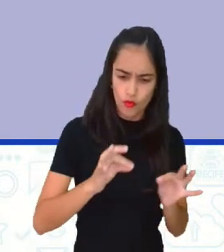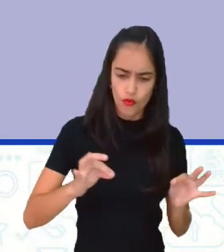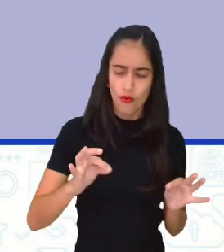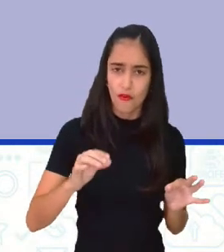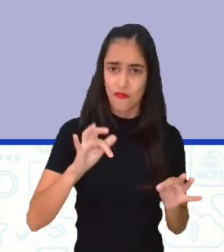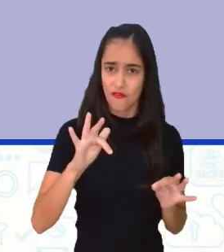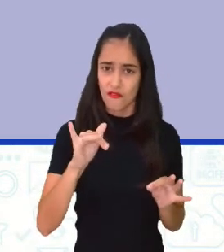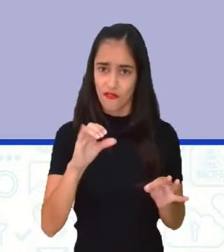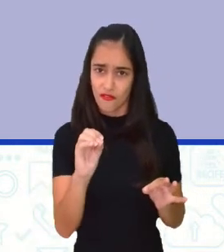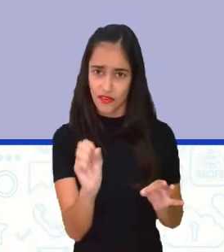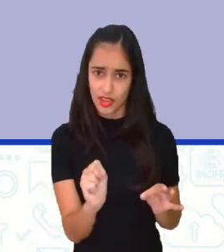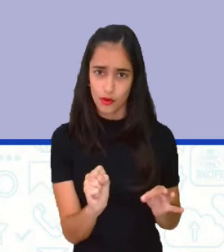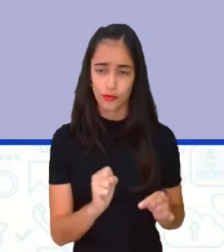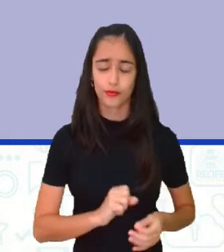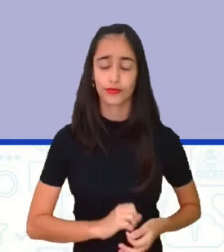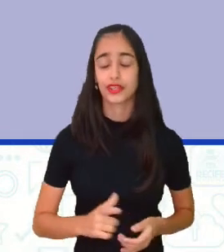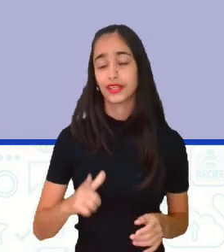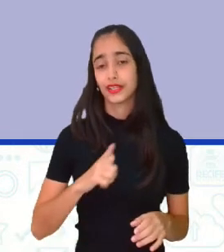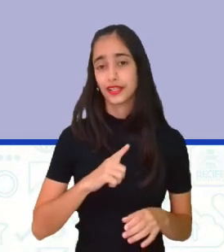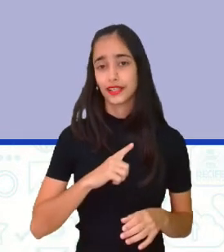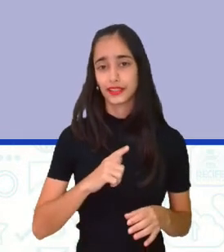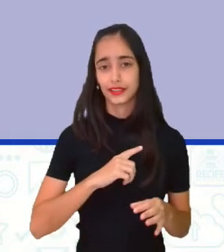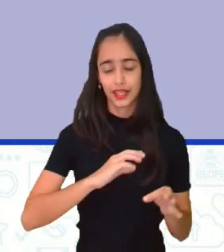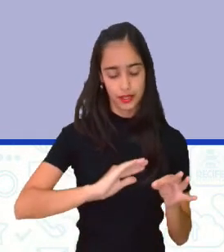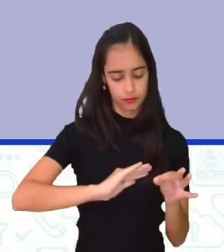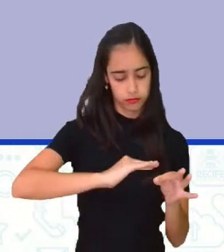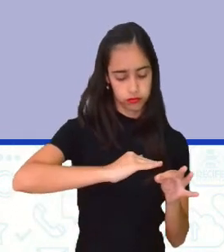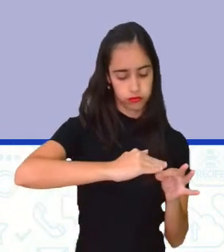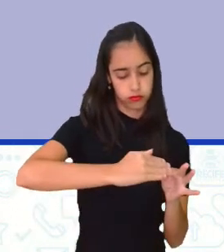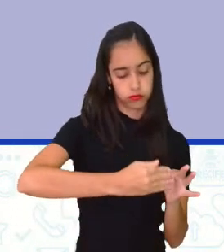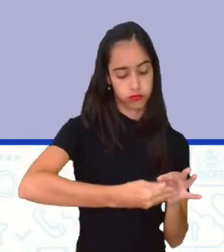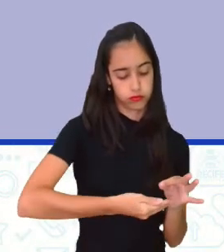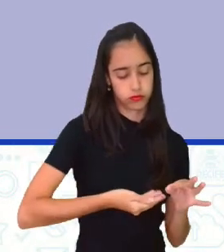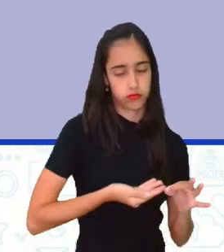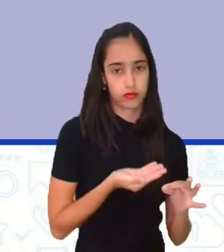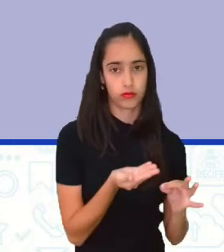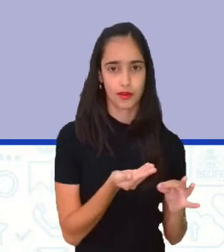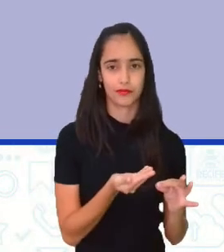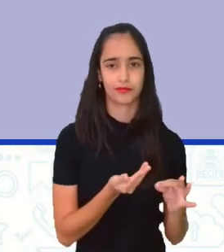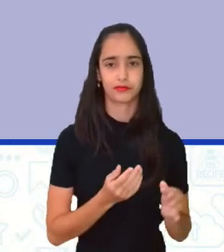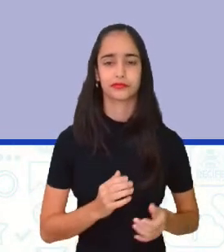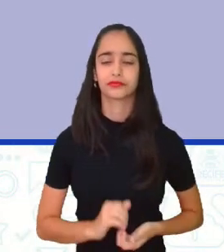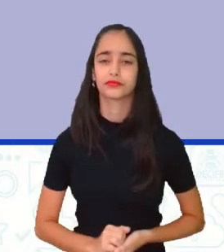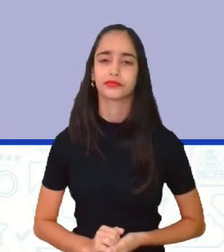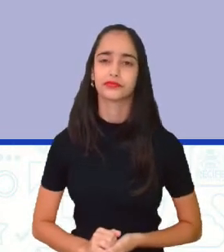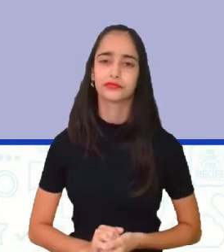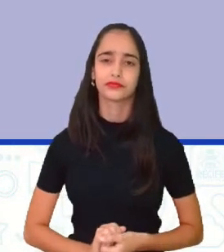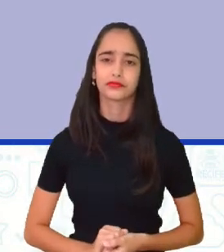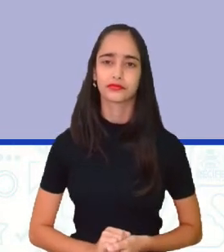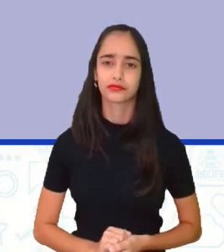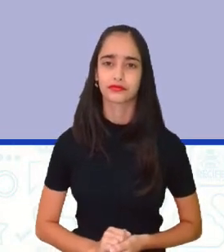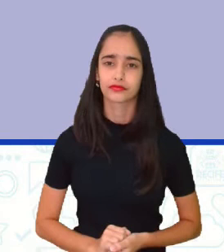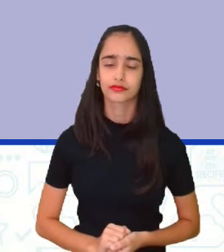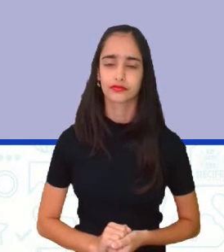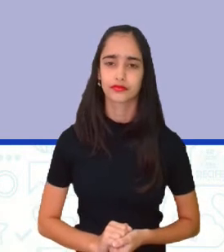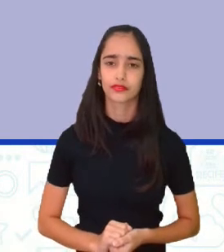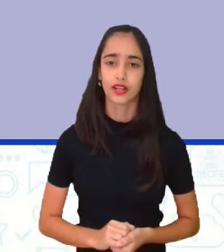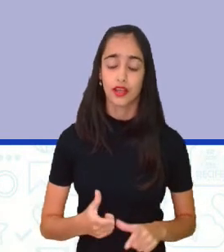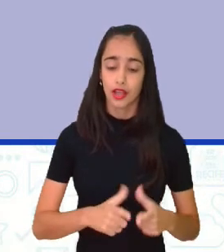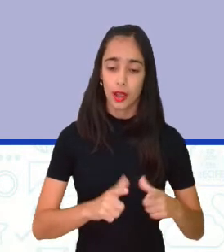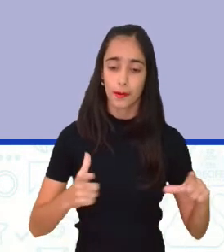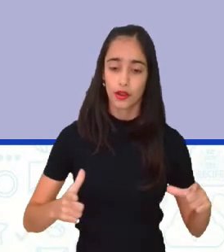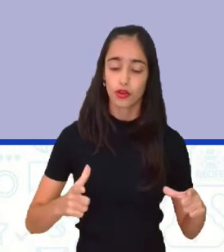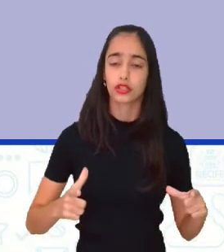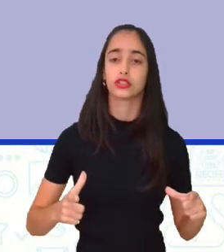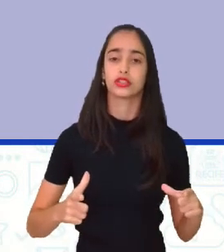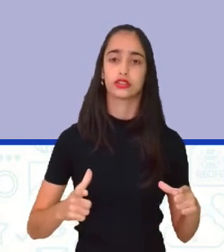de cobre. O cobre é um bom condutor de eletricidade, por isso que a maioria dos fios precisam do cobre